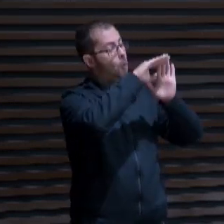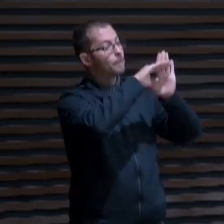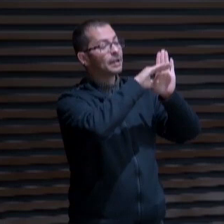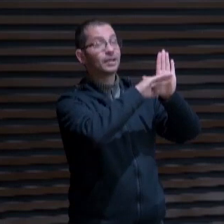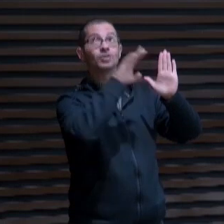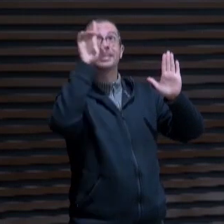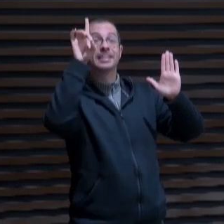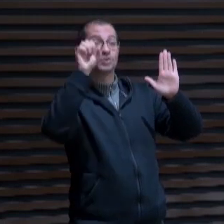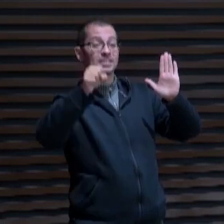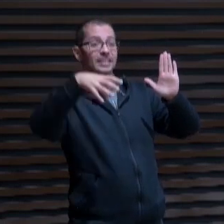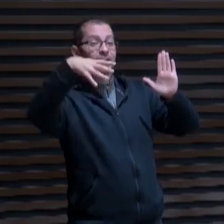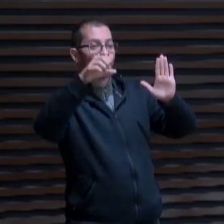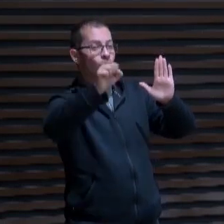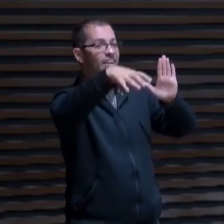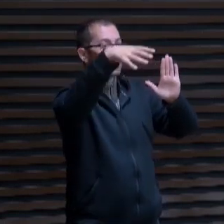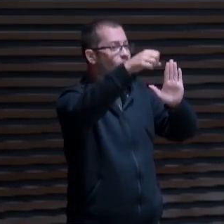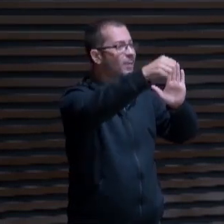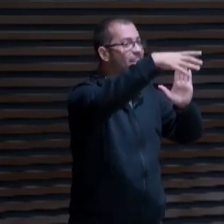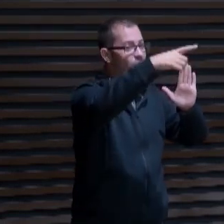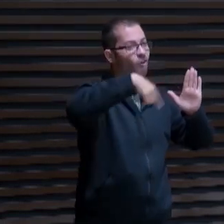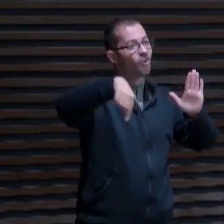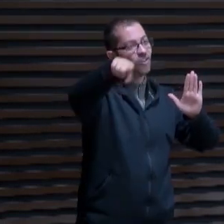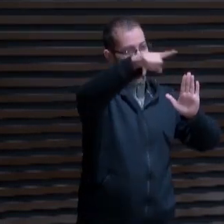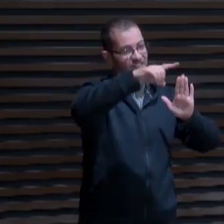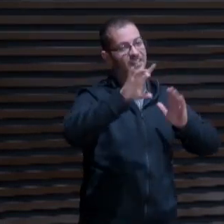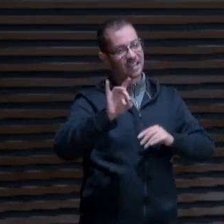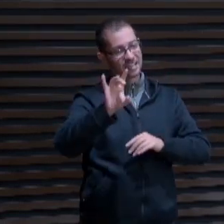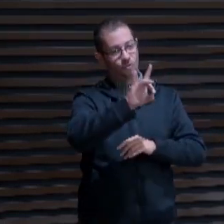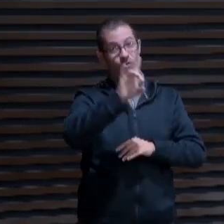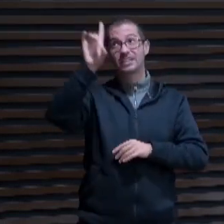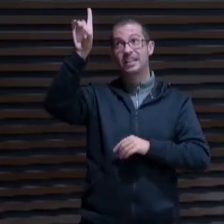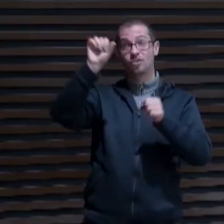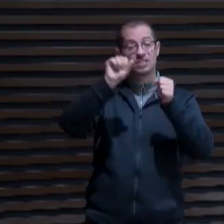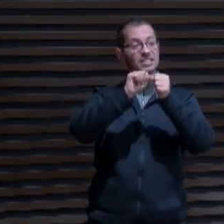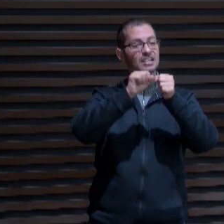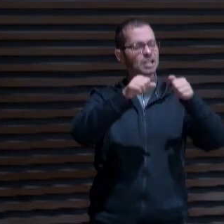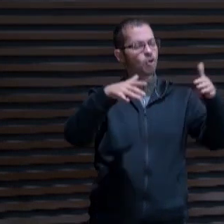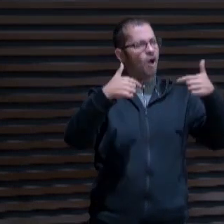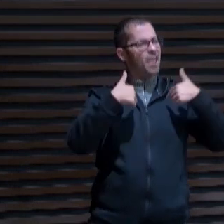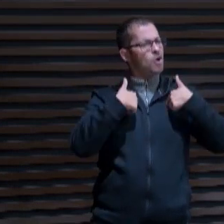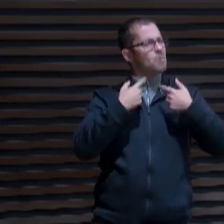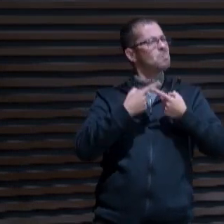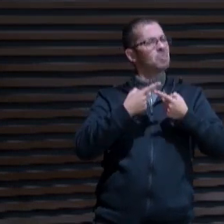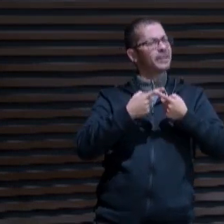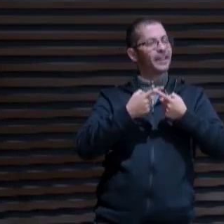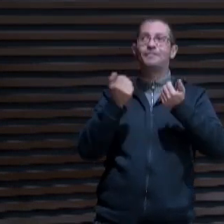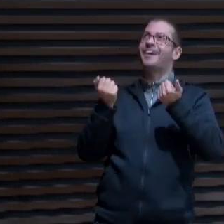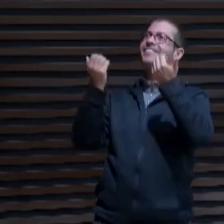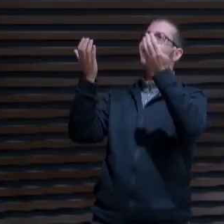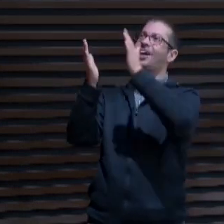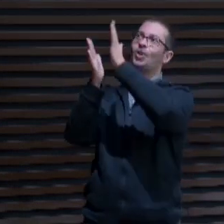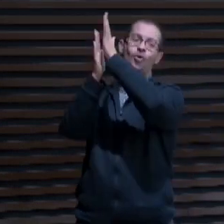criou. Ele nos criou para o seu louvor. A cada um de nós, Ele nos fez